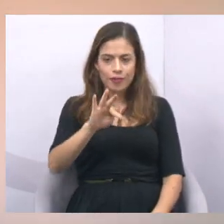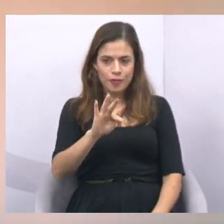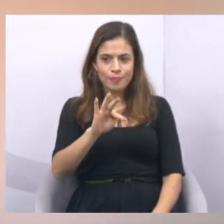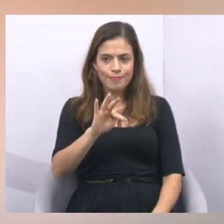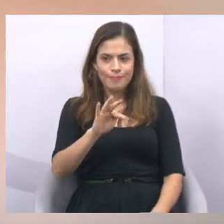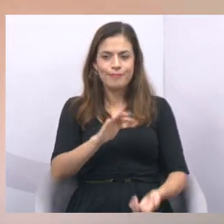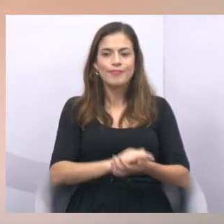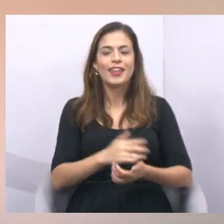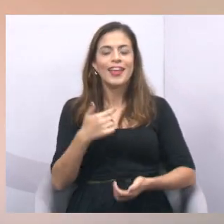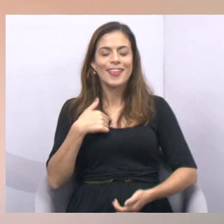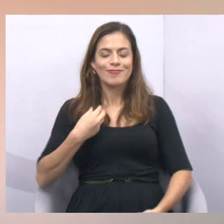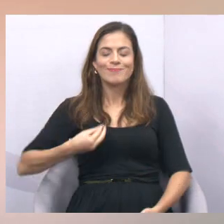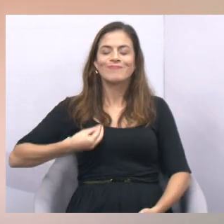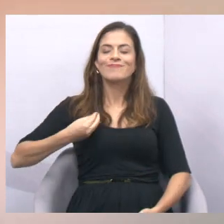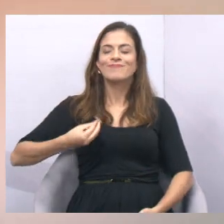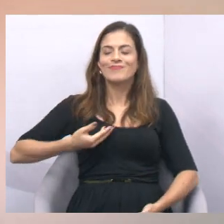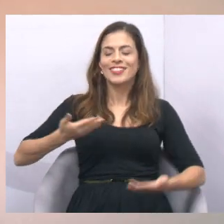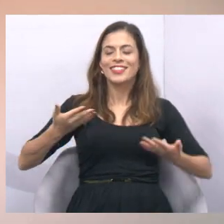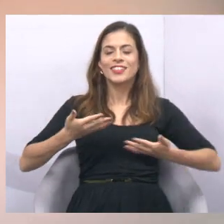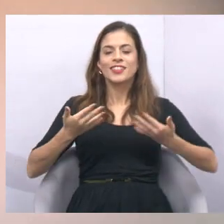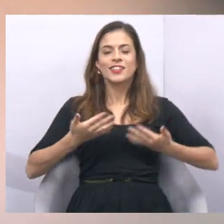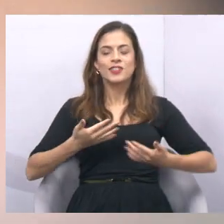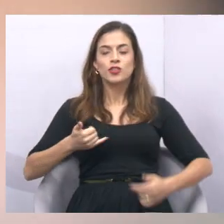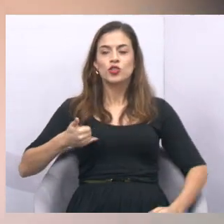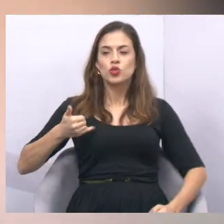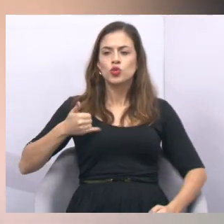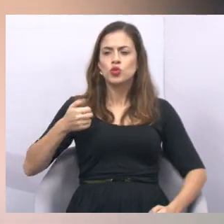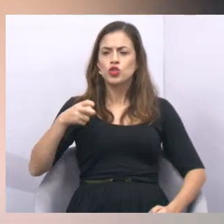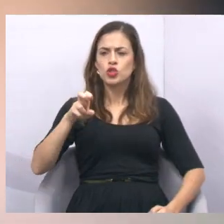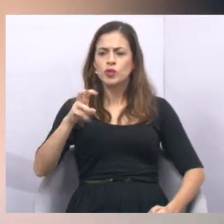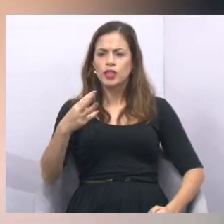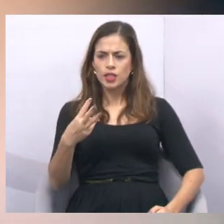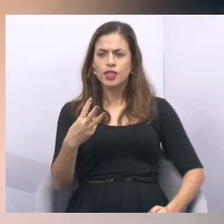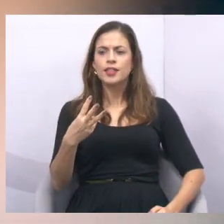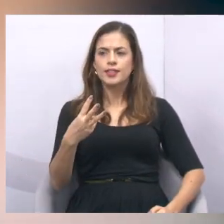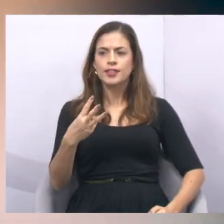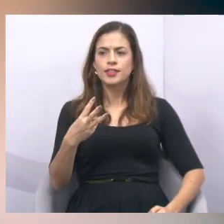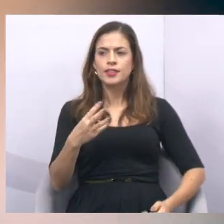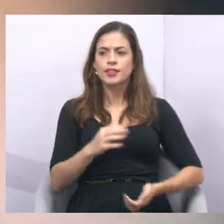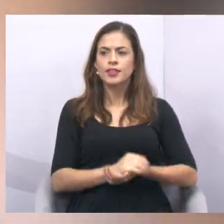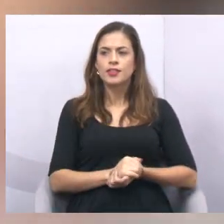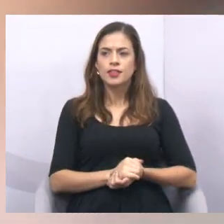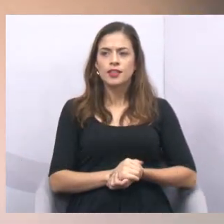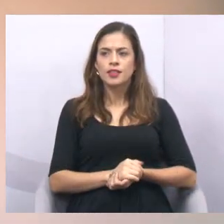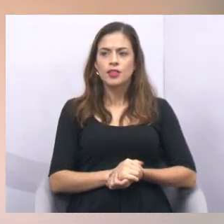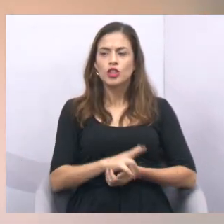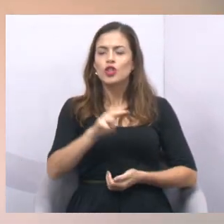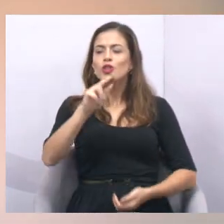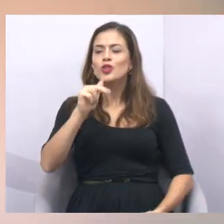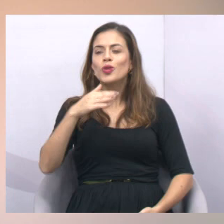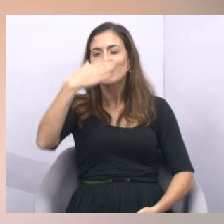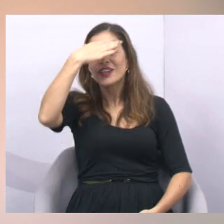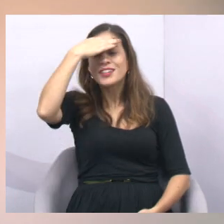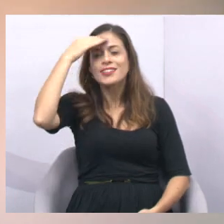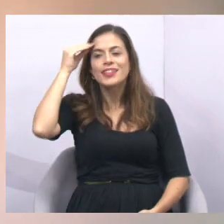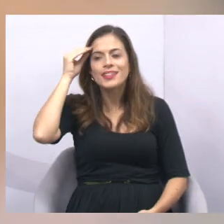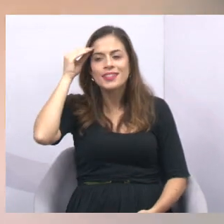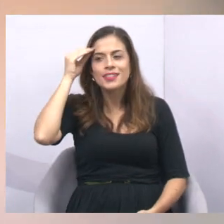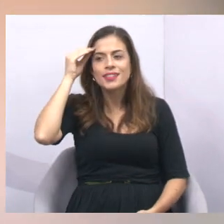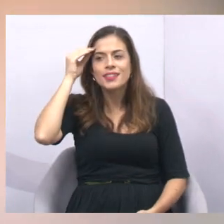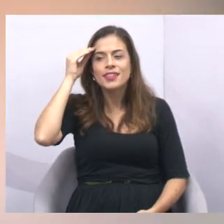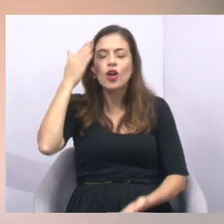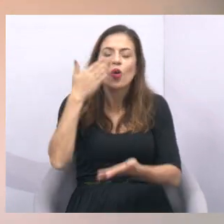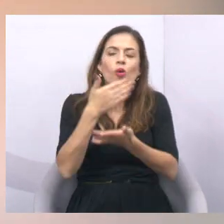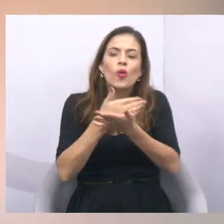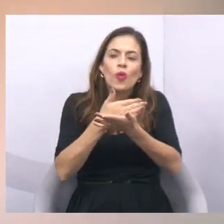hoje, um homem de 53 anos ainda, no meio do basquete, mas nunca, jamais vou esquecer aquele nosso